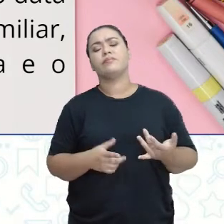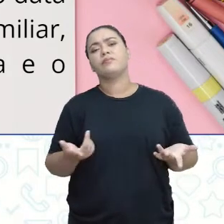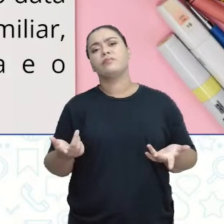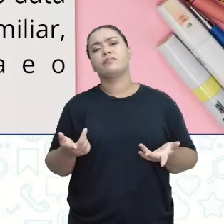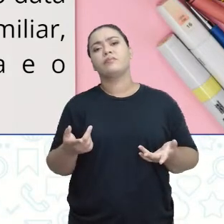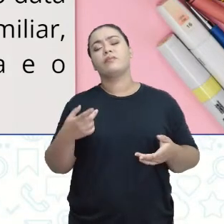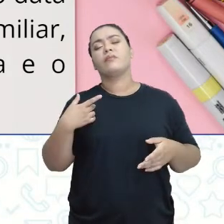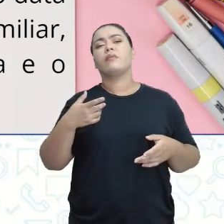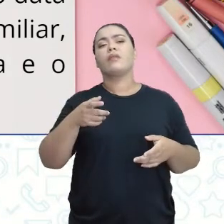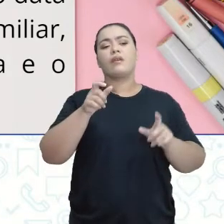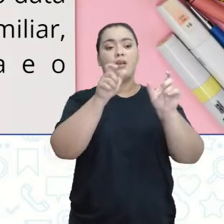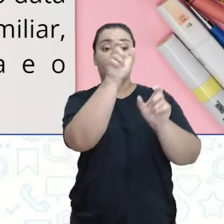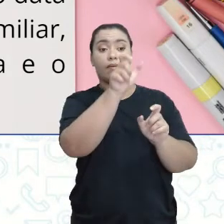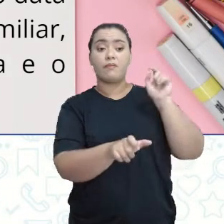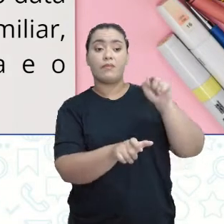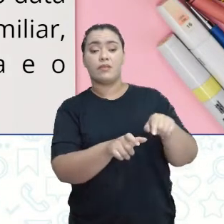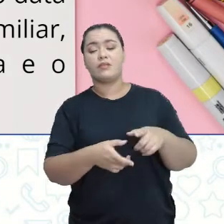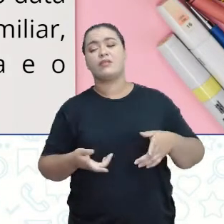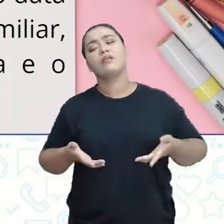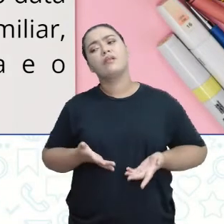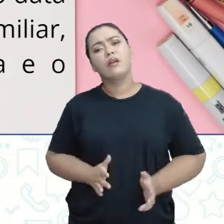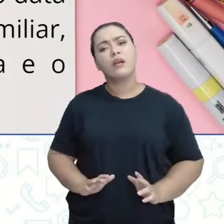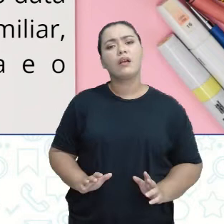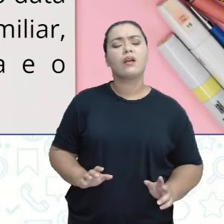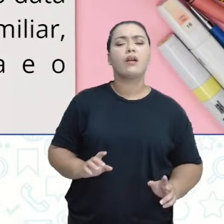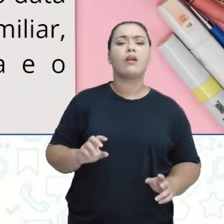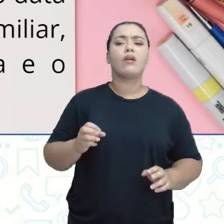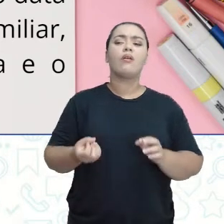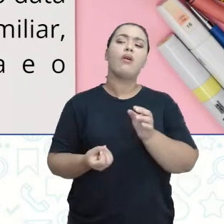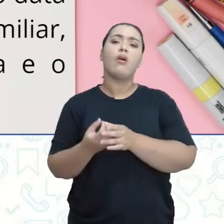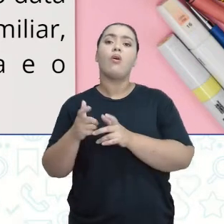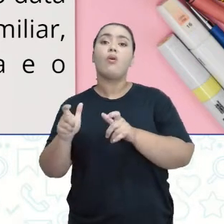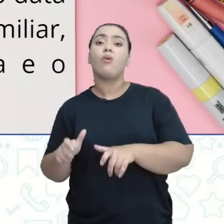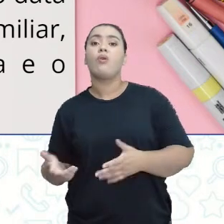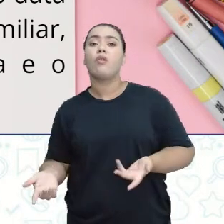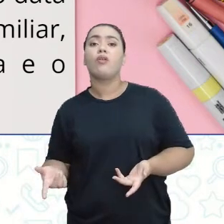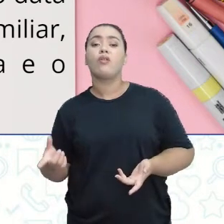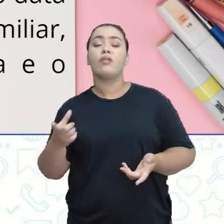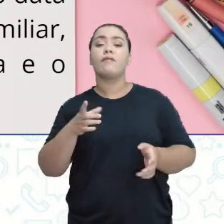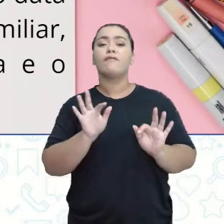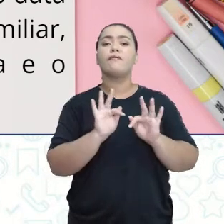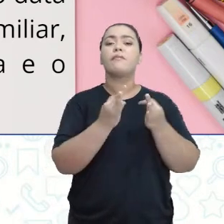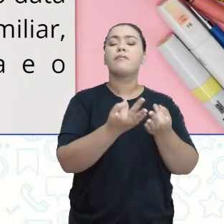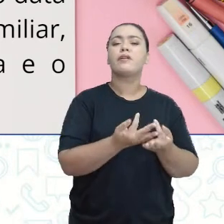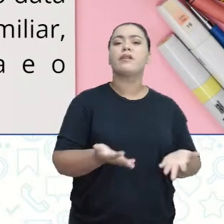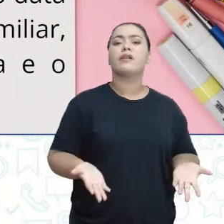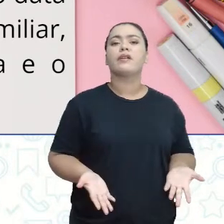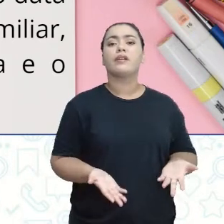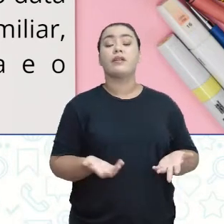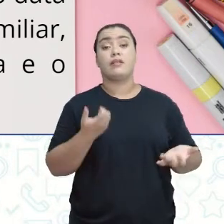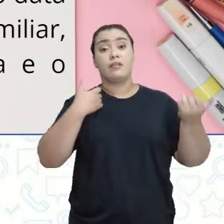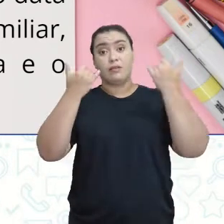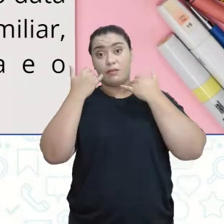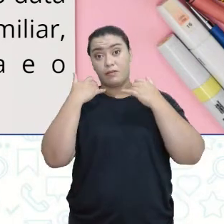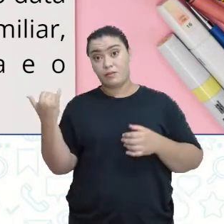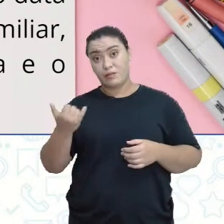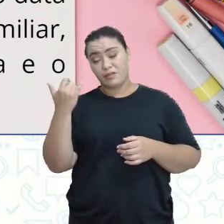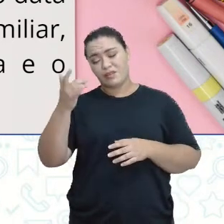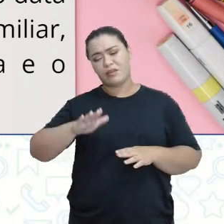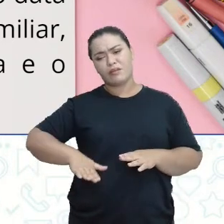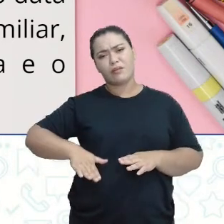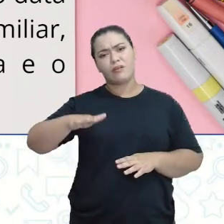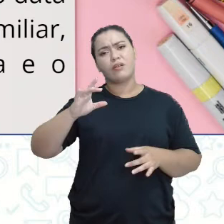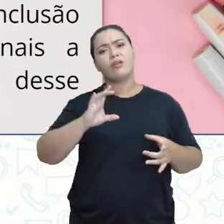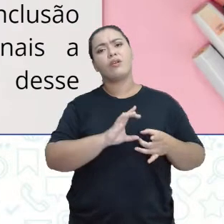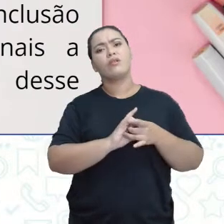do biografado, data e local de nascimento, referência familiar, informações importantes sobre a infância e o